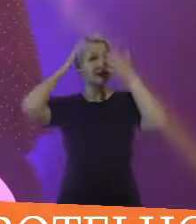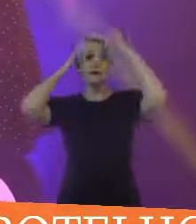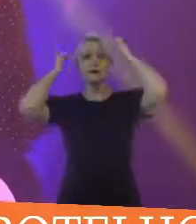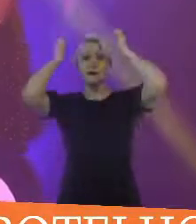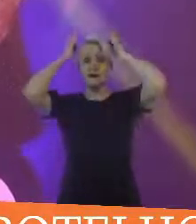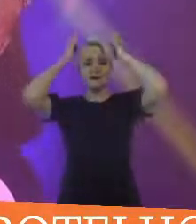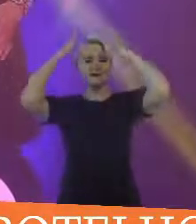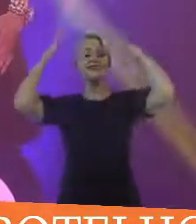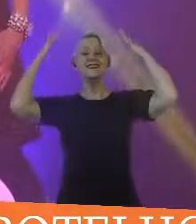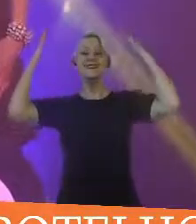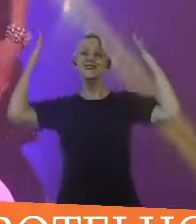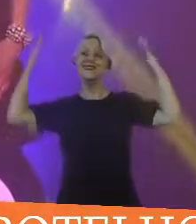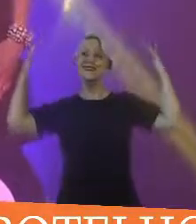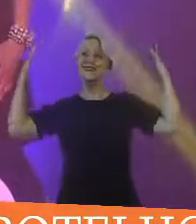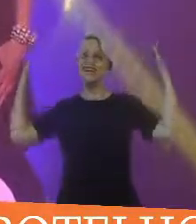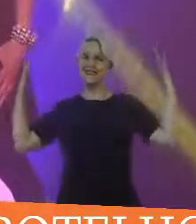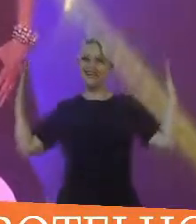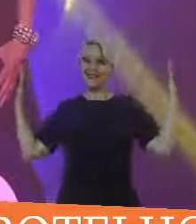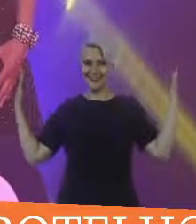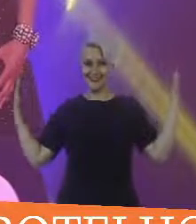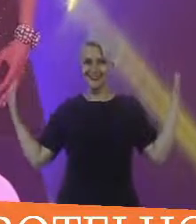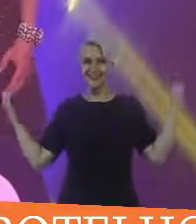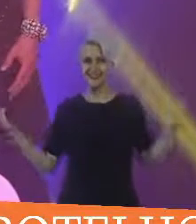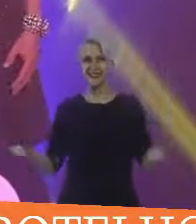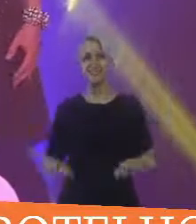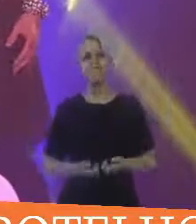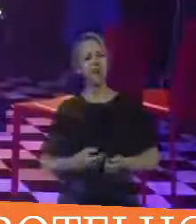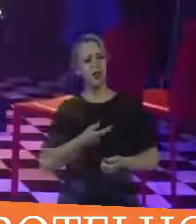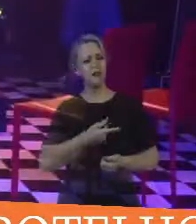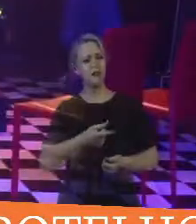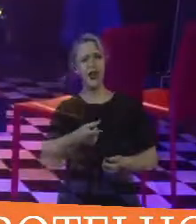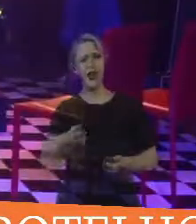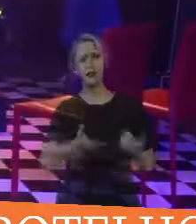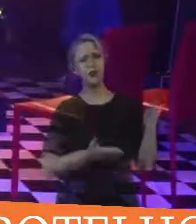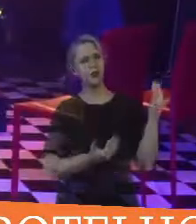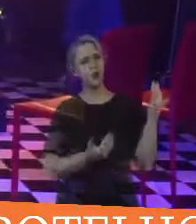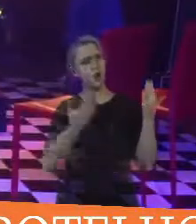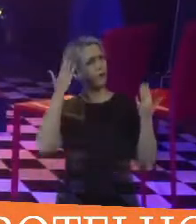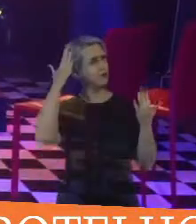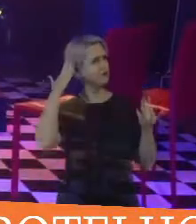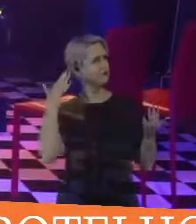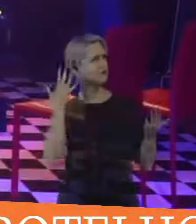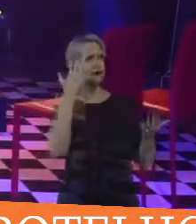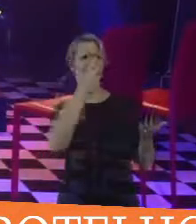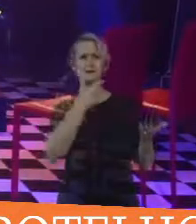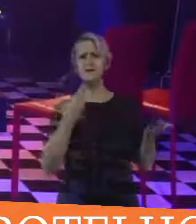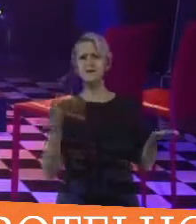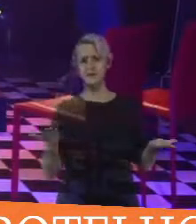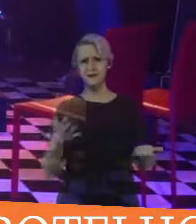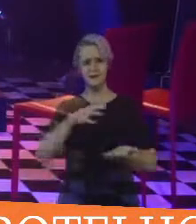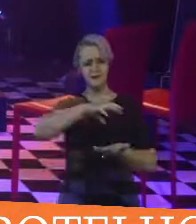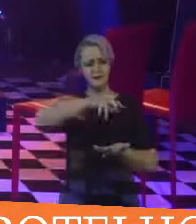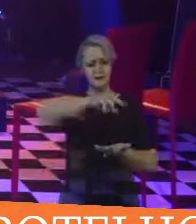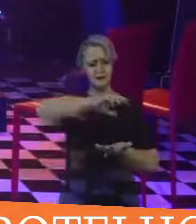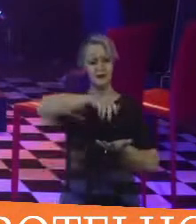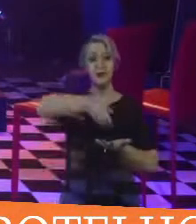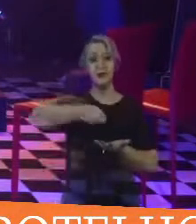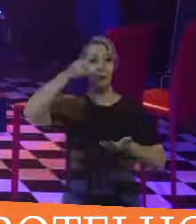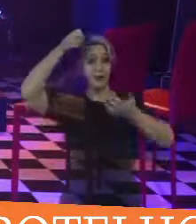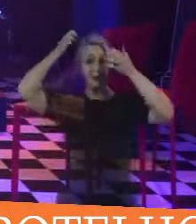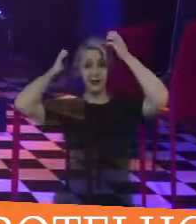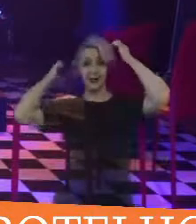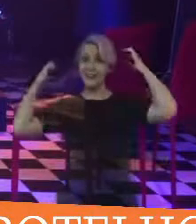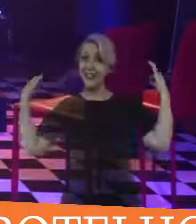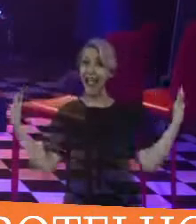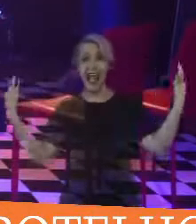Loção brilhante. A eterna mocidade dos seus cabelos.